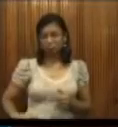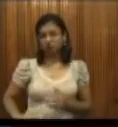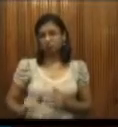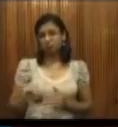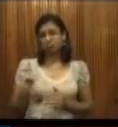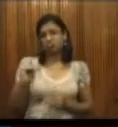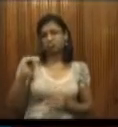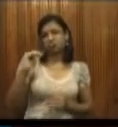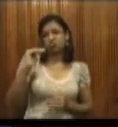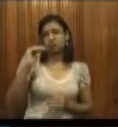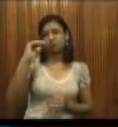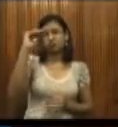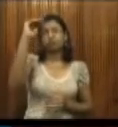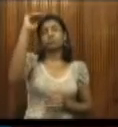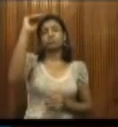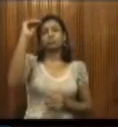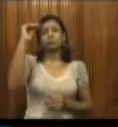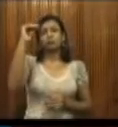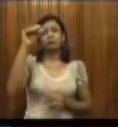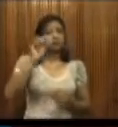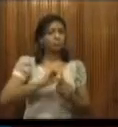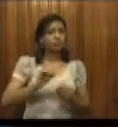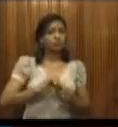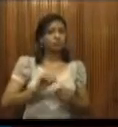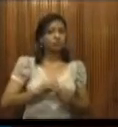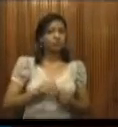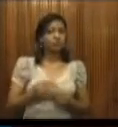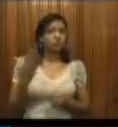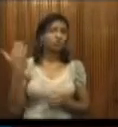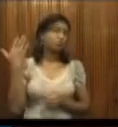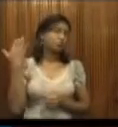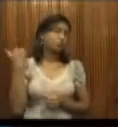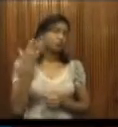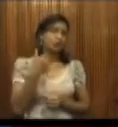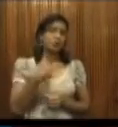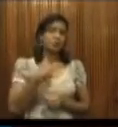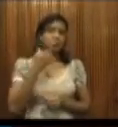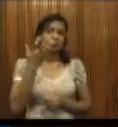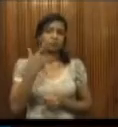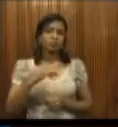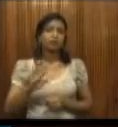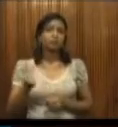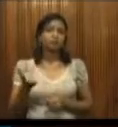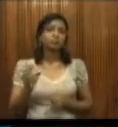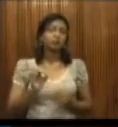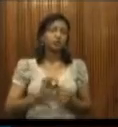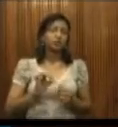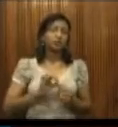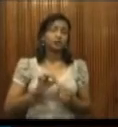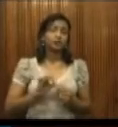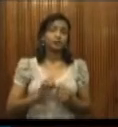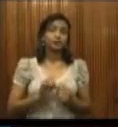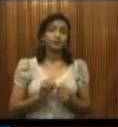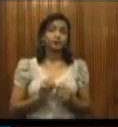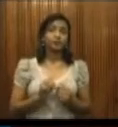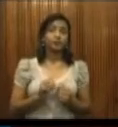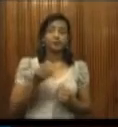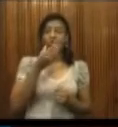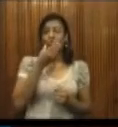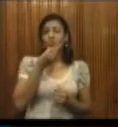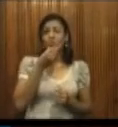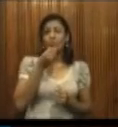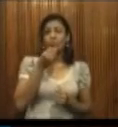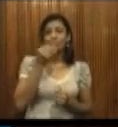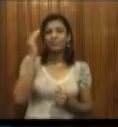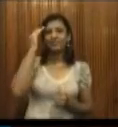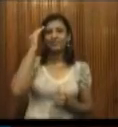defraudar ninguém. Ele fala: isso tudo eu tenho feito desde a minha mocidade. Esse homem tinha uma compreensão de salvação meritória